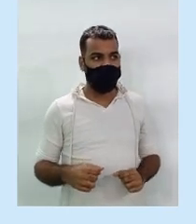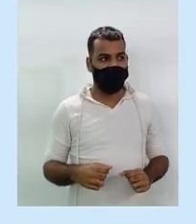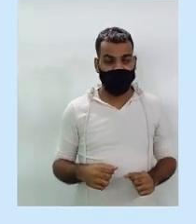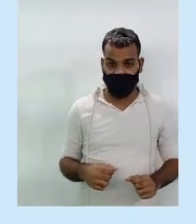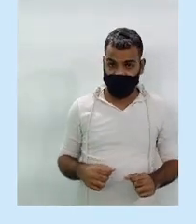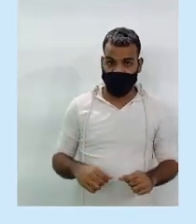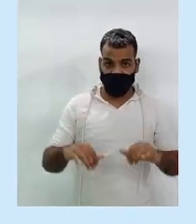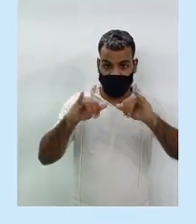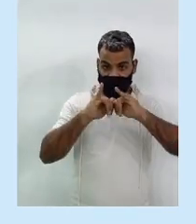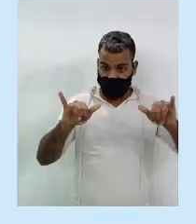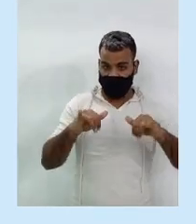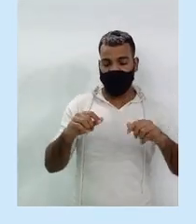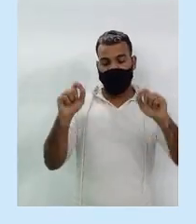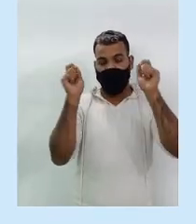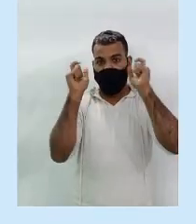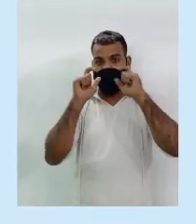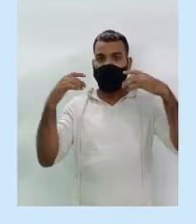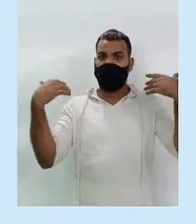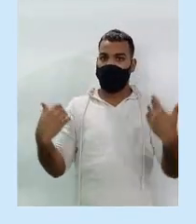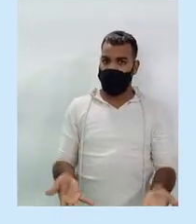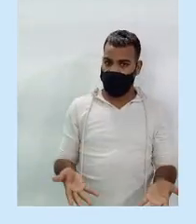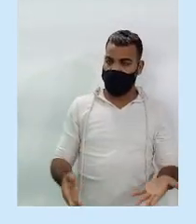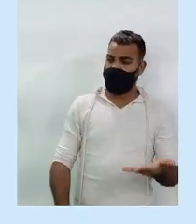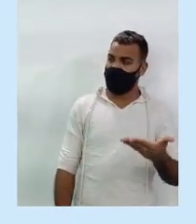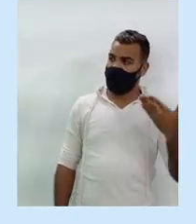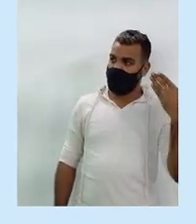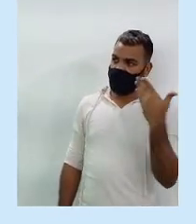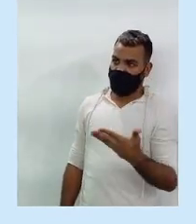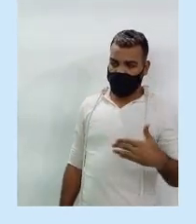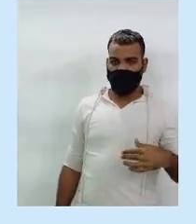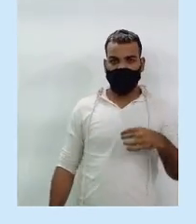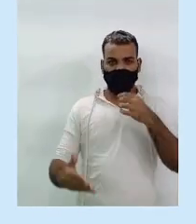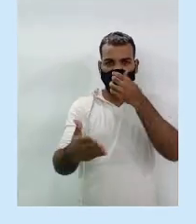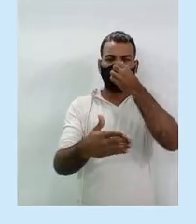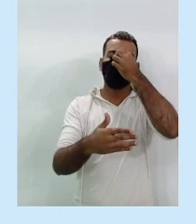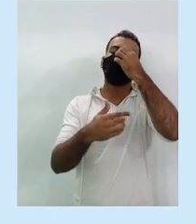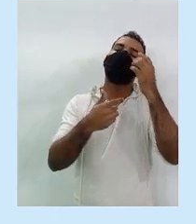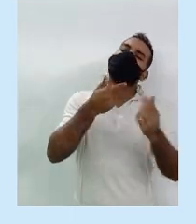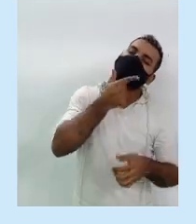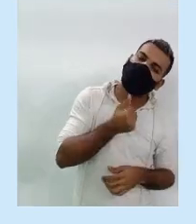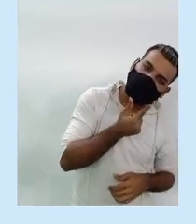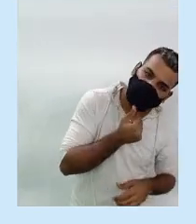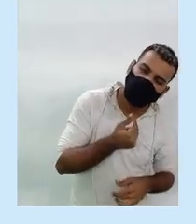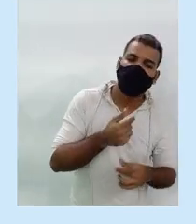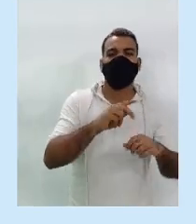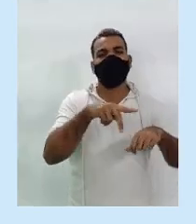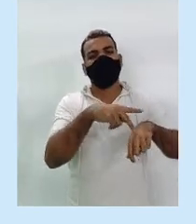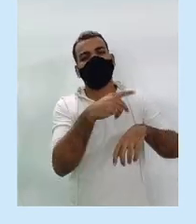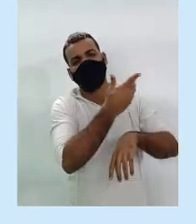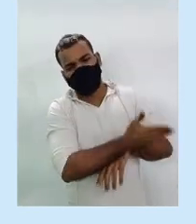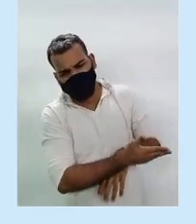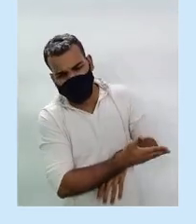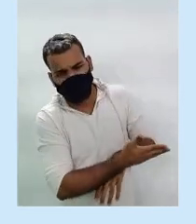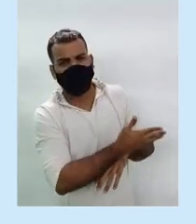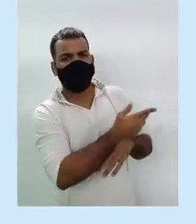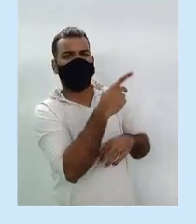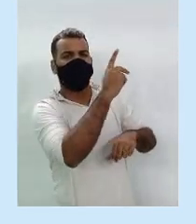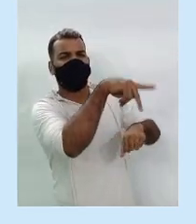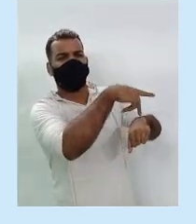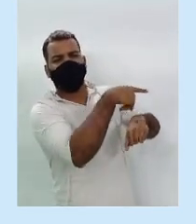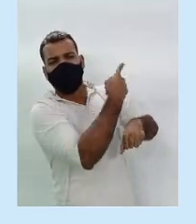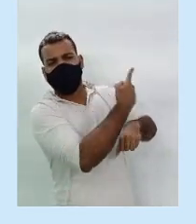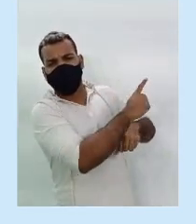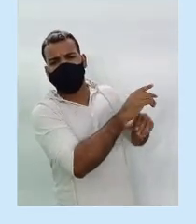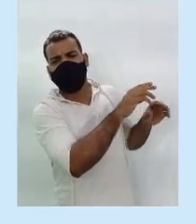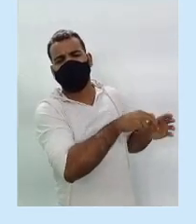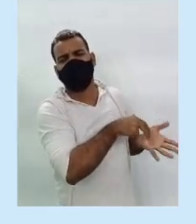notícia impactante, essa notícia que fala justamente de um garoto hondurenho que sai de sua terra, sai